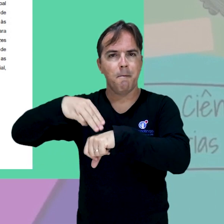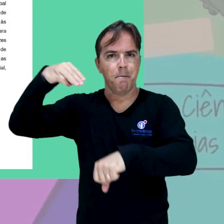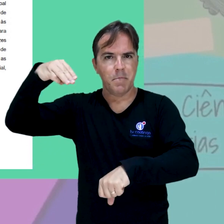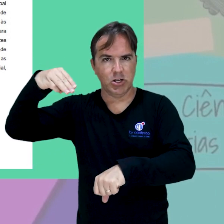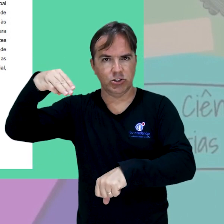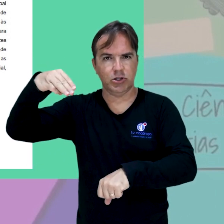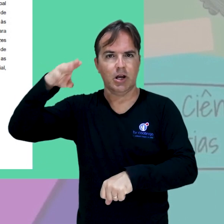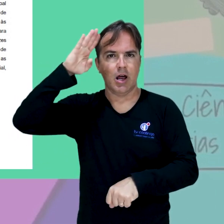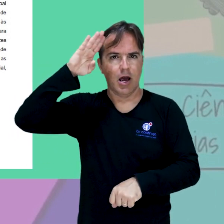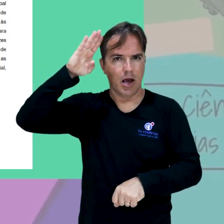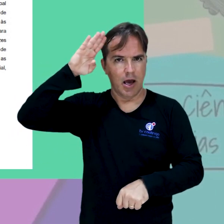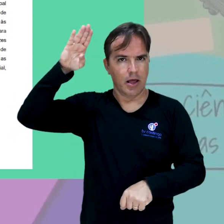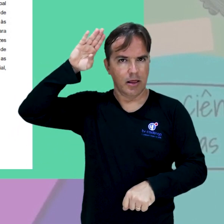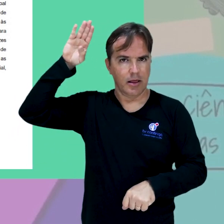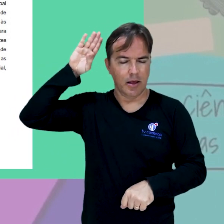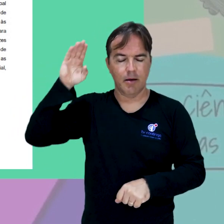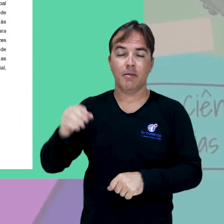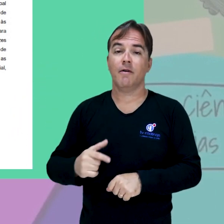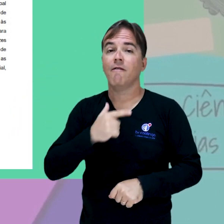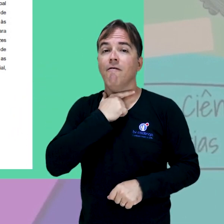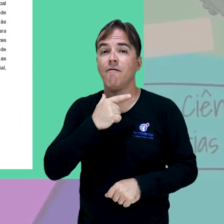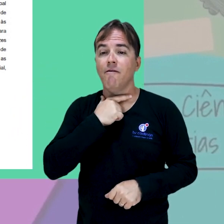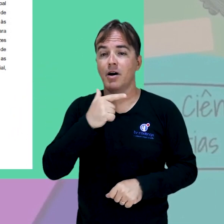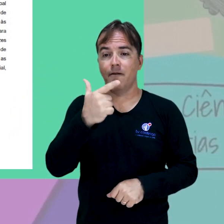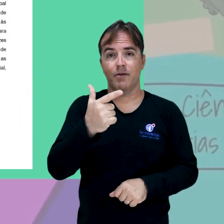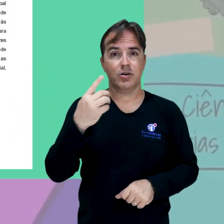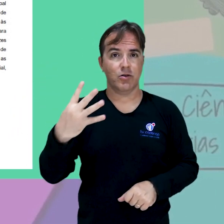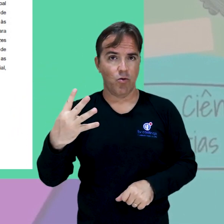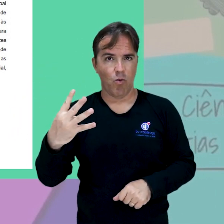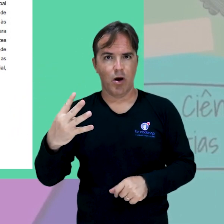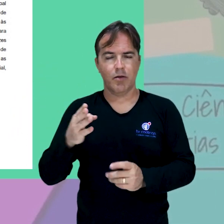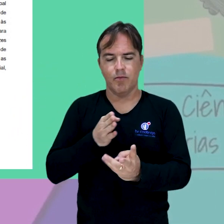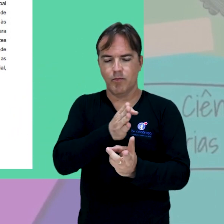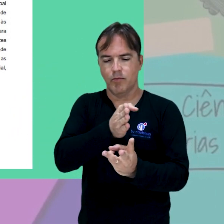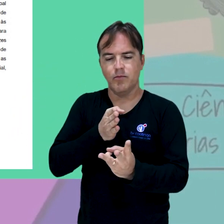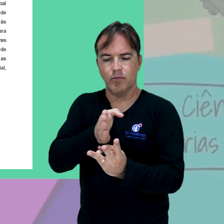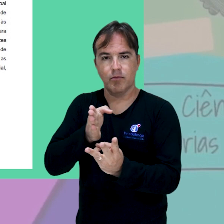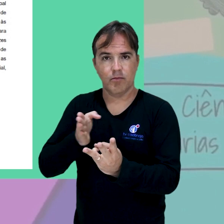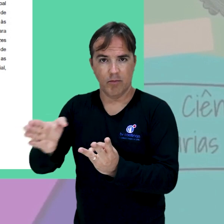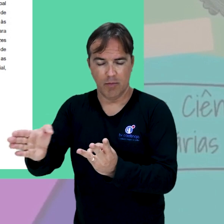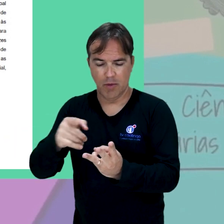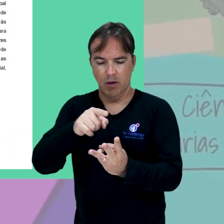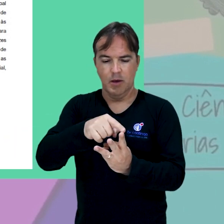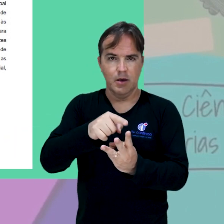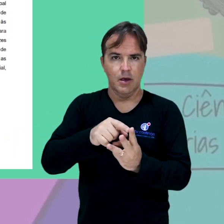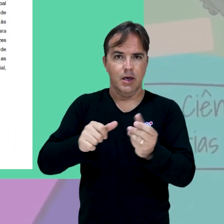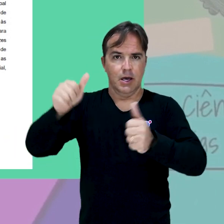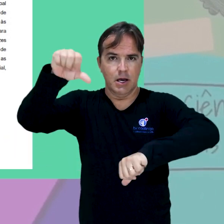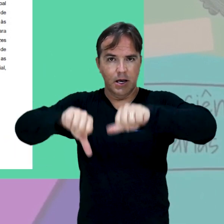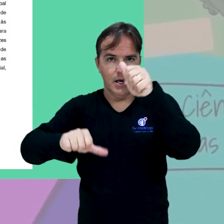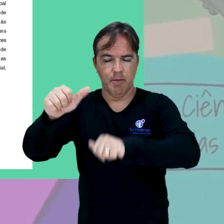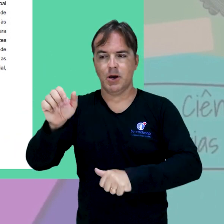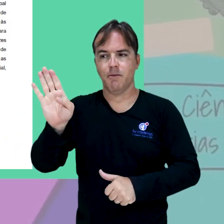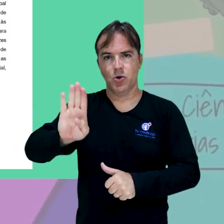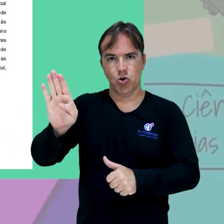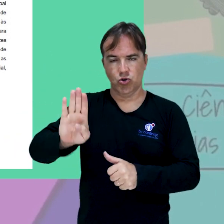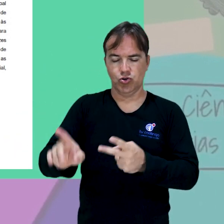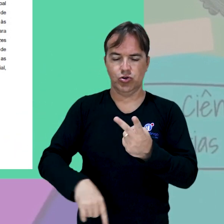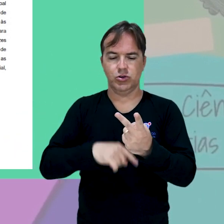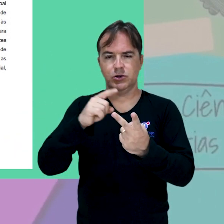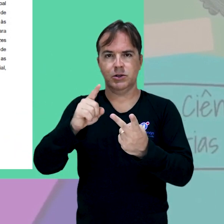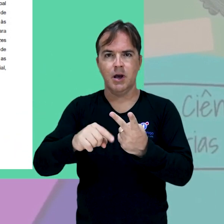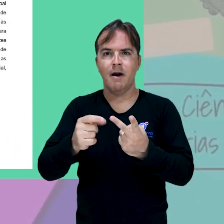mestrado acadêmico. São 24 vagas em três linhas de pesquisa: Química e Biologia,